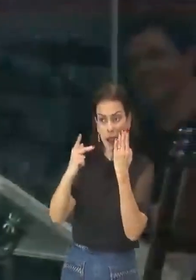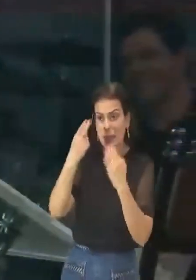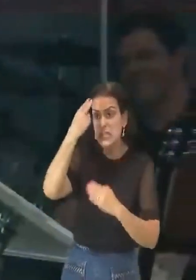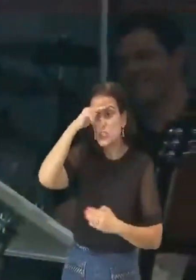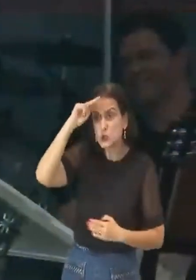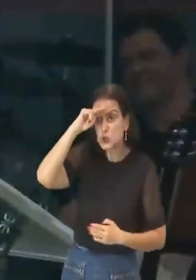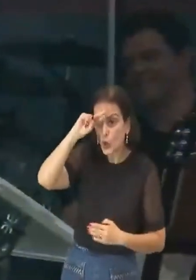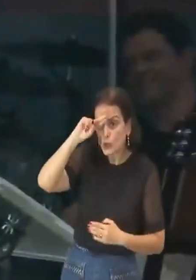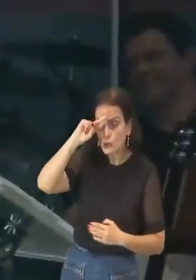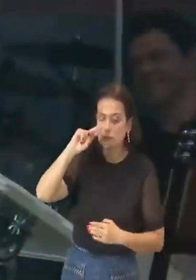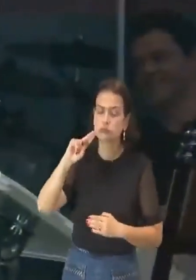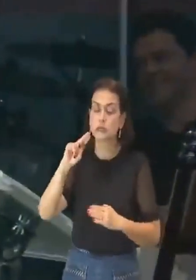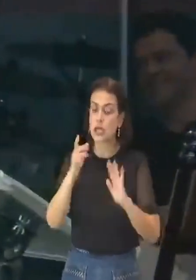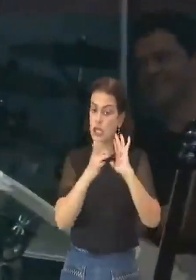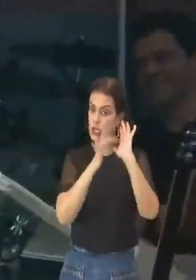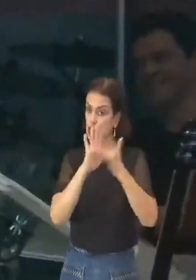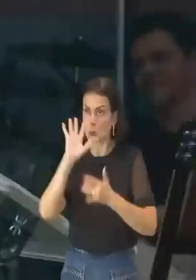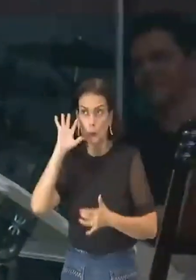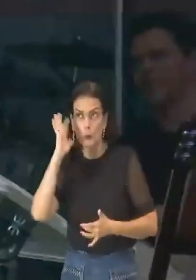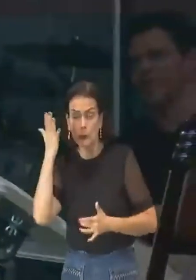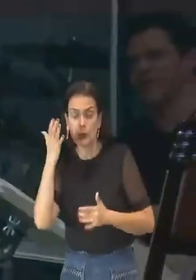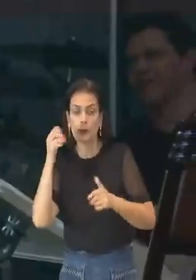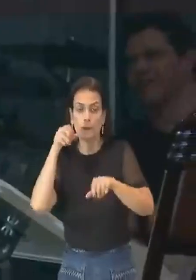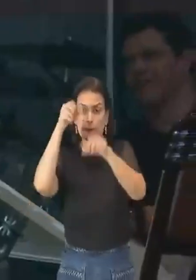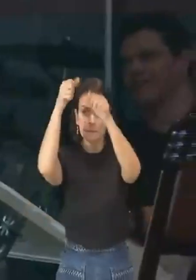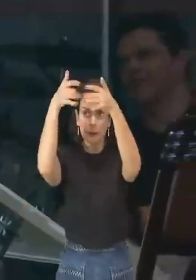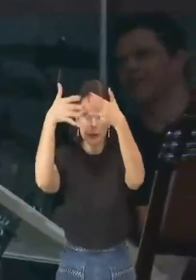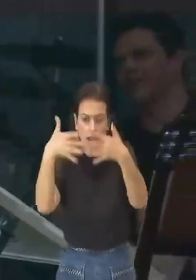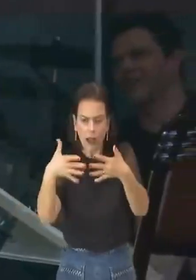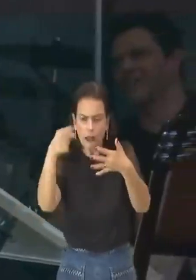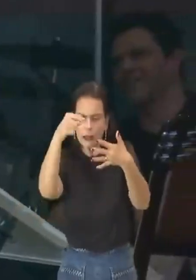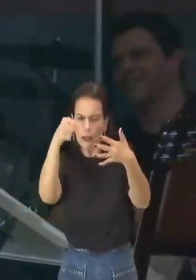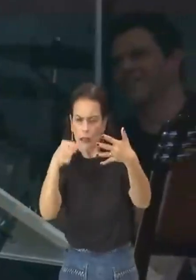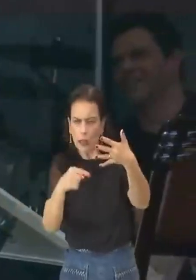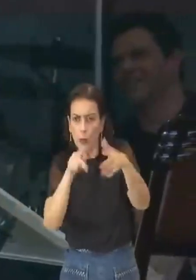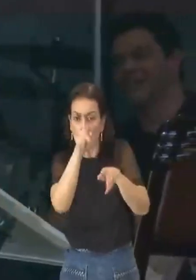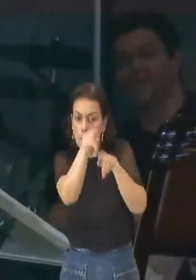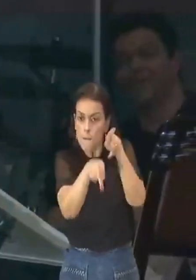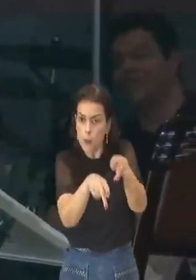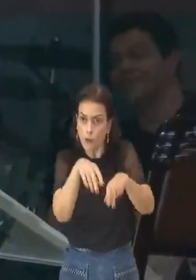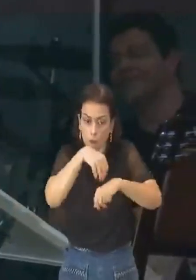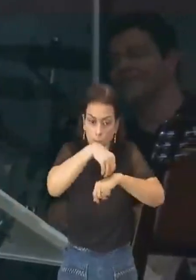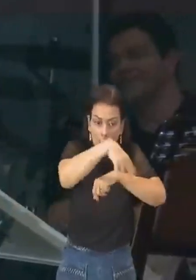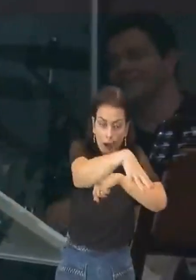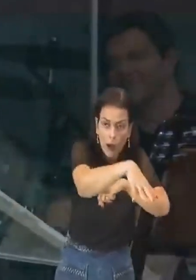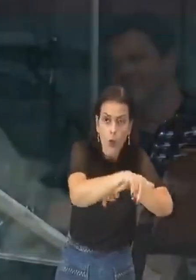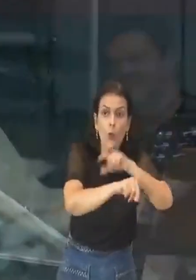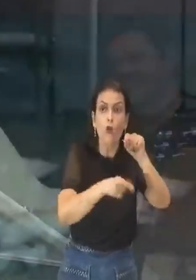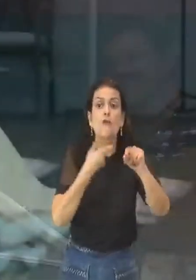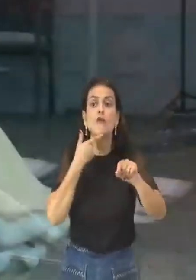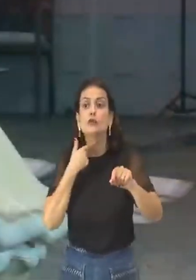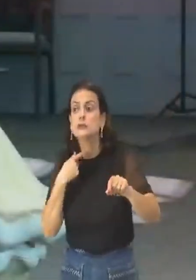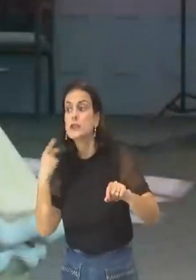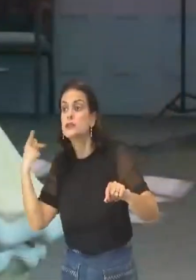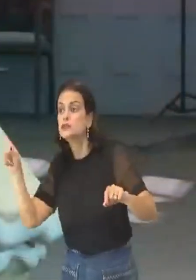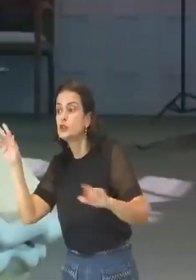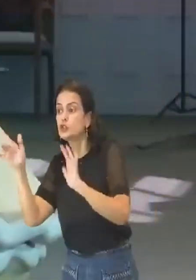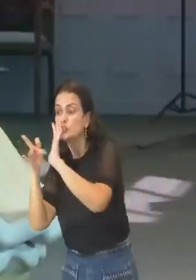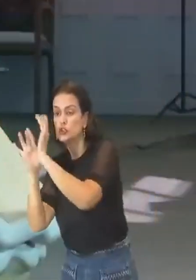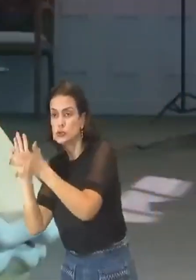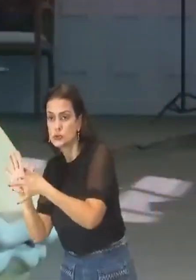histórias que Jesus resolveu contar para explicar para o povo aquilo que ele queria dizer.